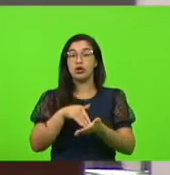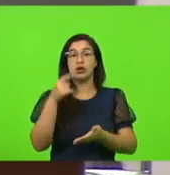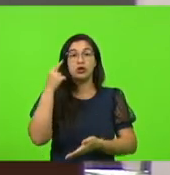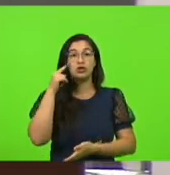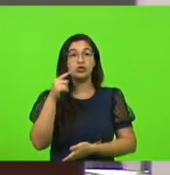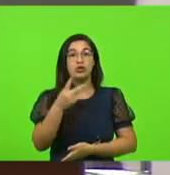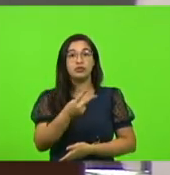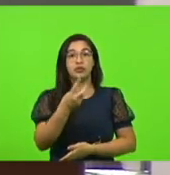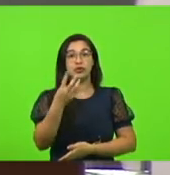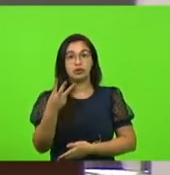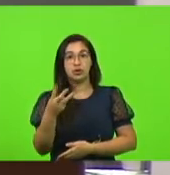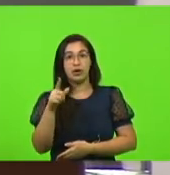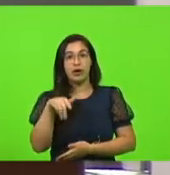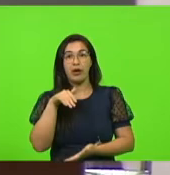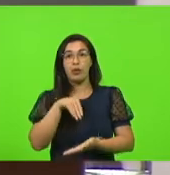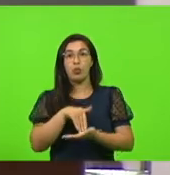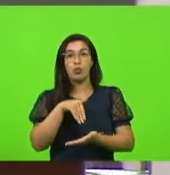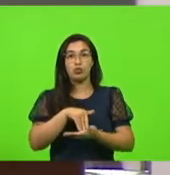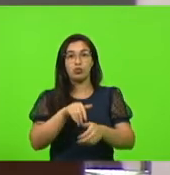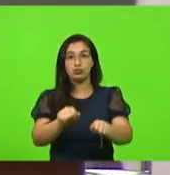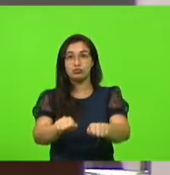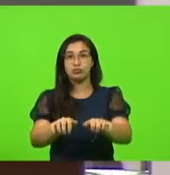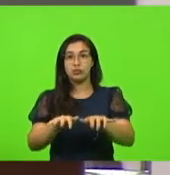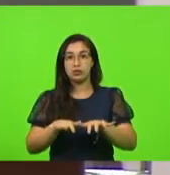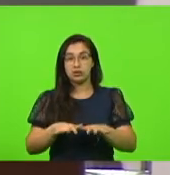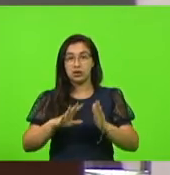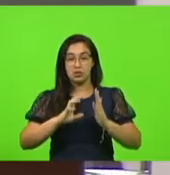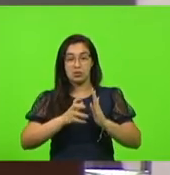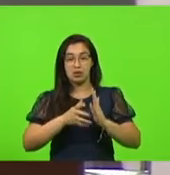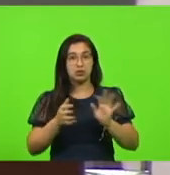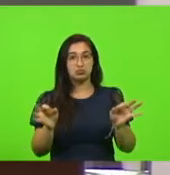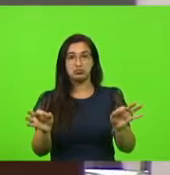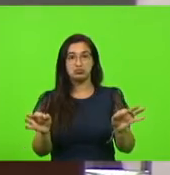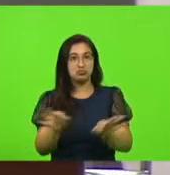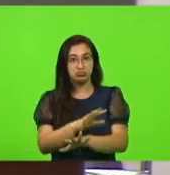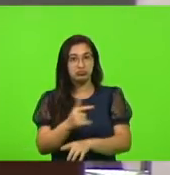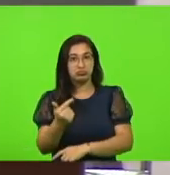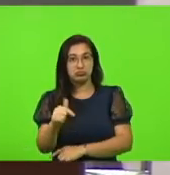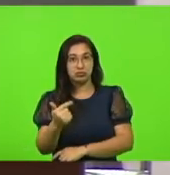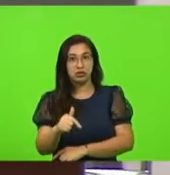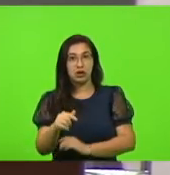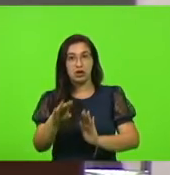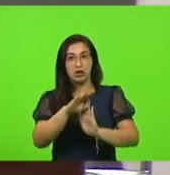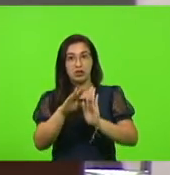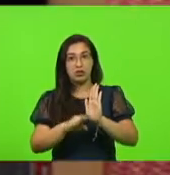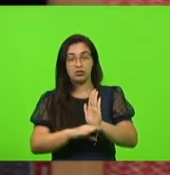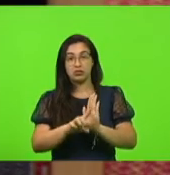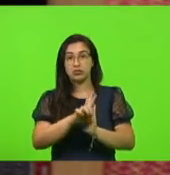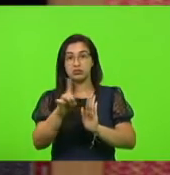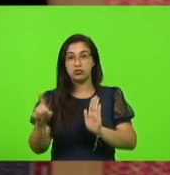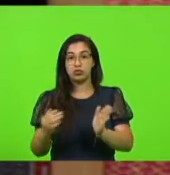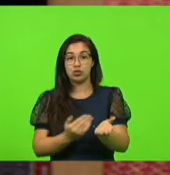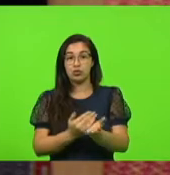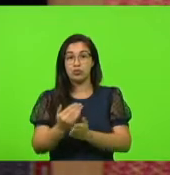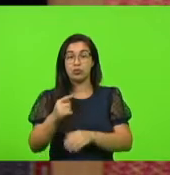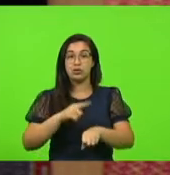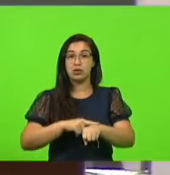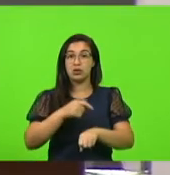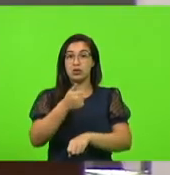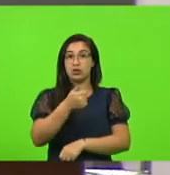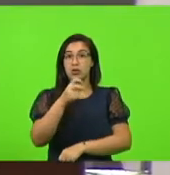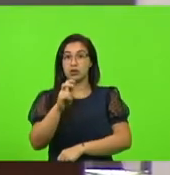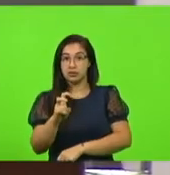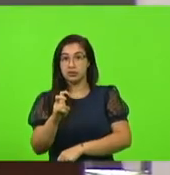a última sessão nossa, os horários de partidos políticos. A ordem do dia começará às 15 horas. Mas, como nós temos 12